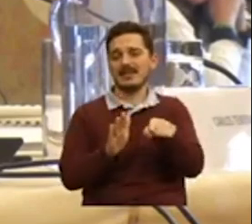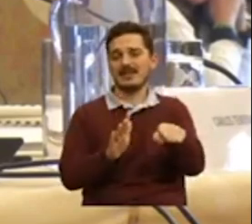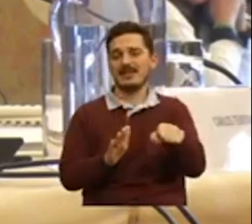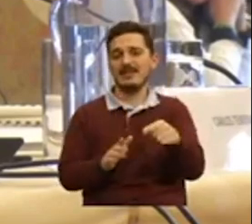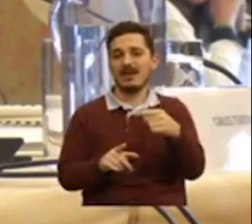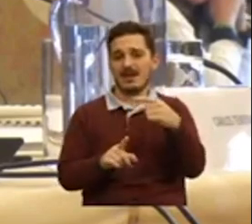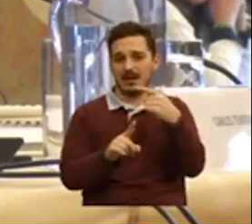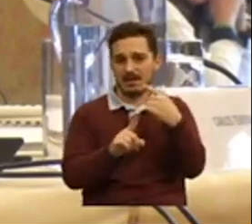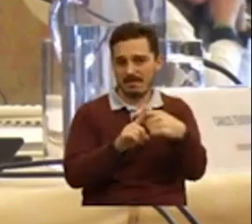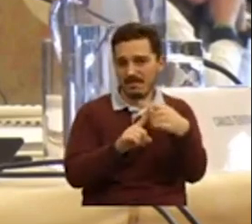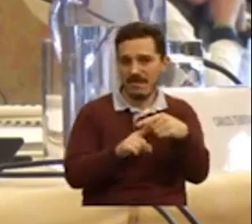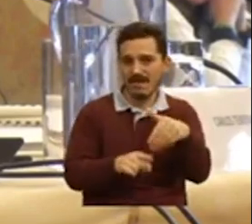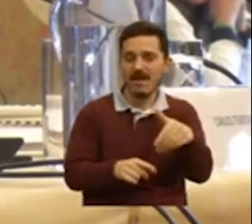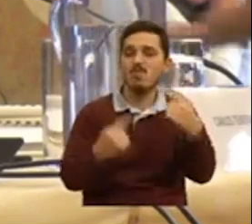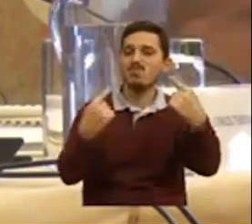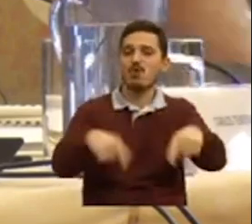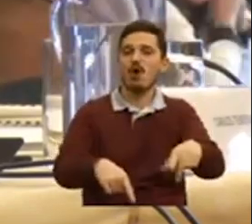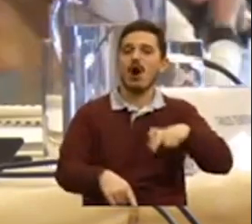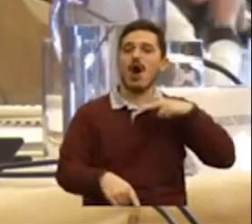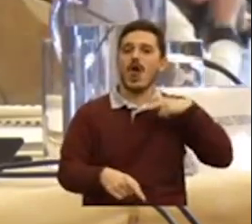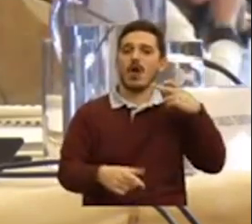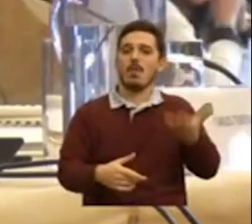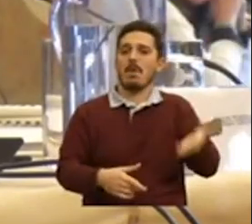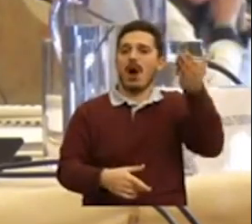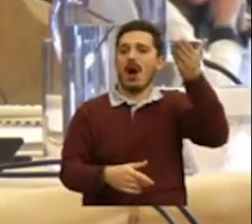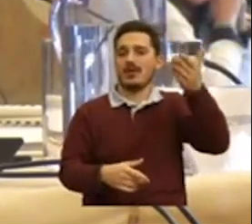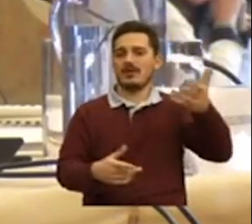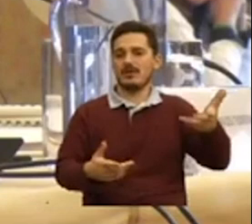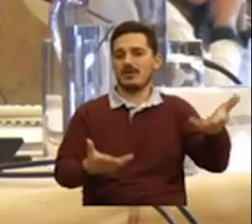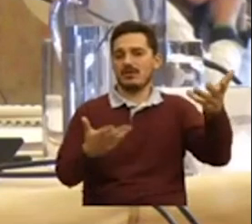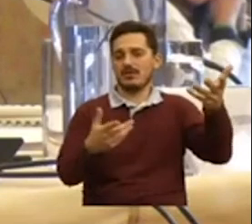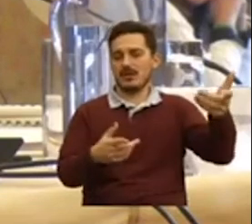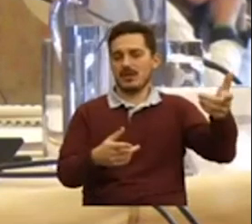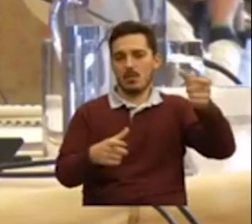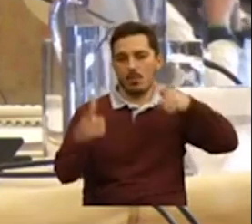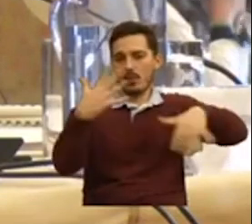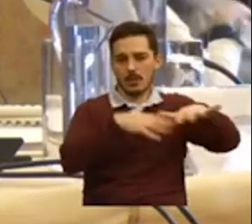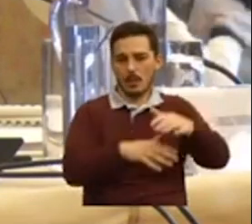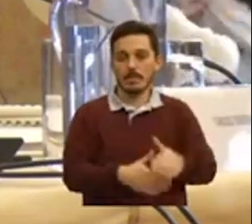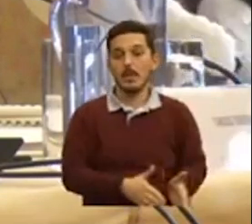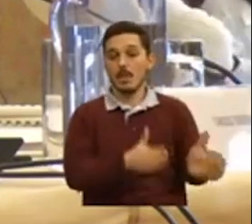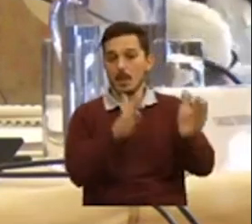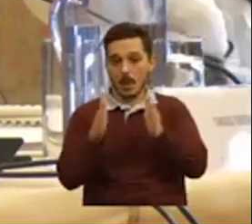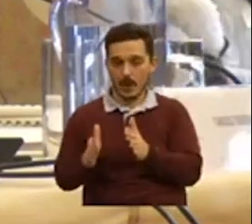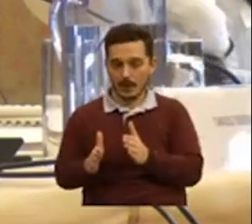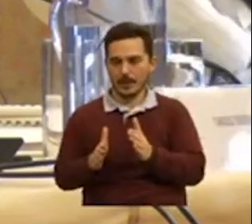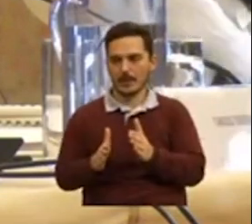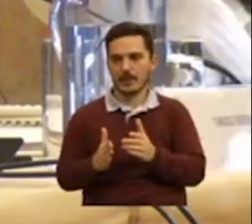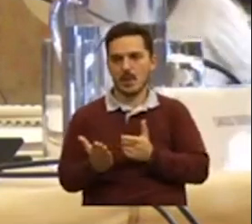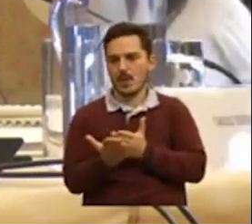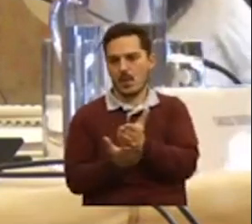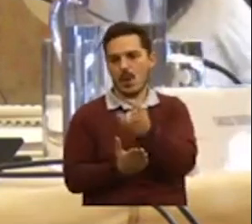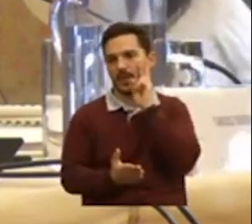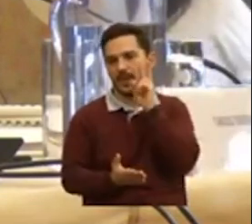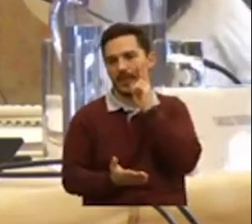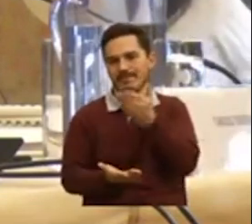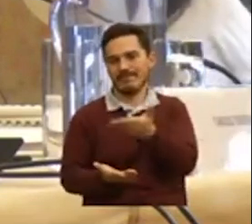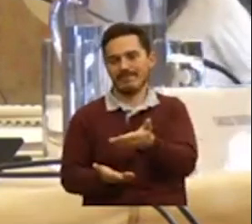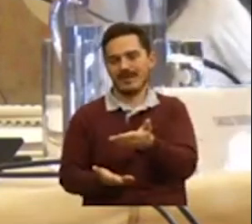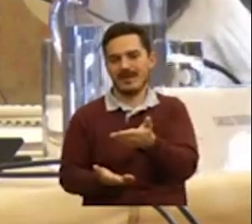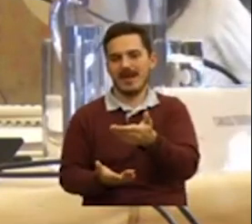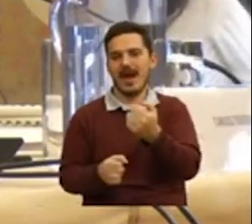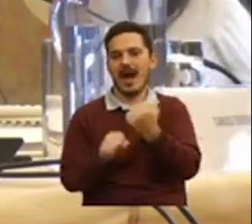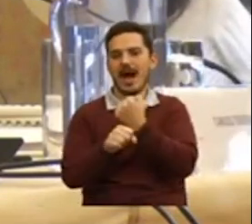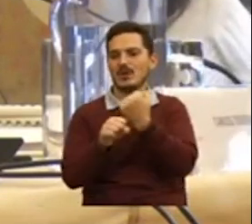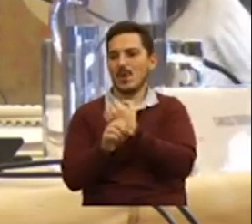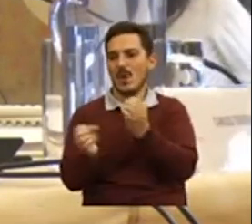vão beneficiar apenas as camadas mais ricas da população. Por outro lado, continuamos a assistir a uma ausência